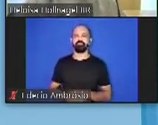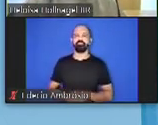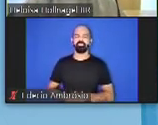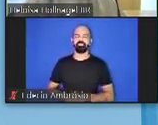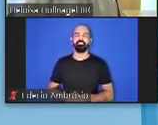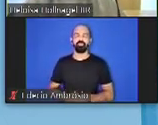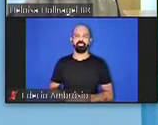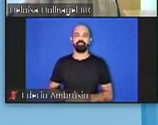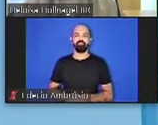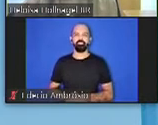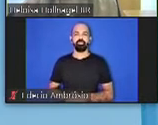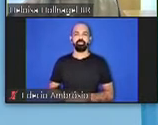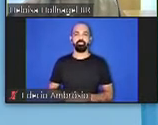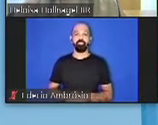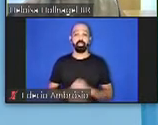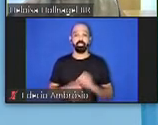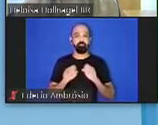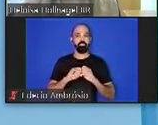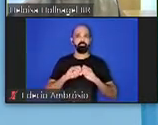Ficou maximizado?